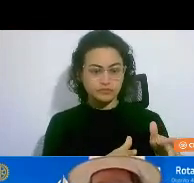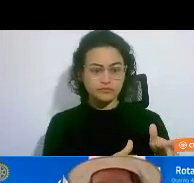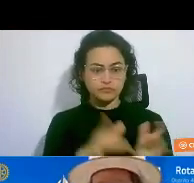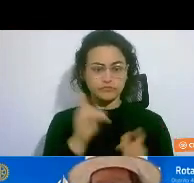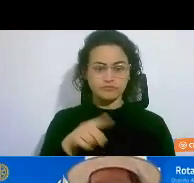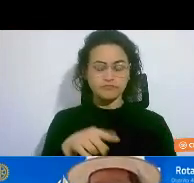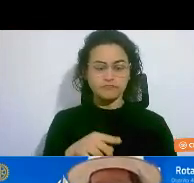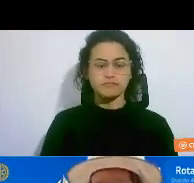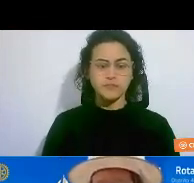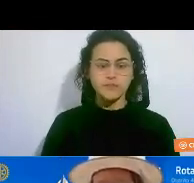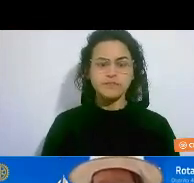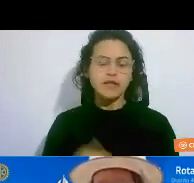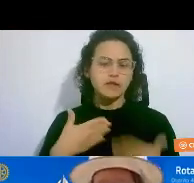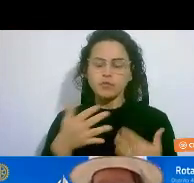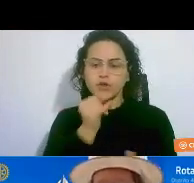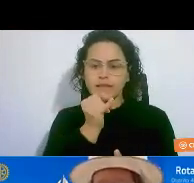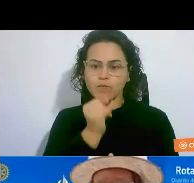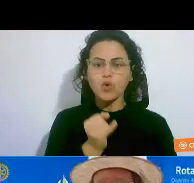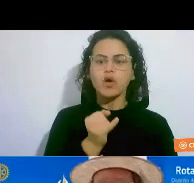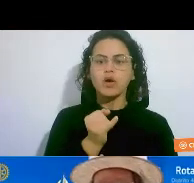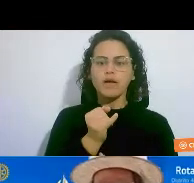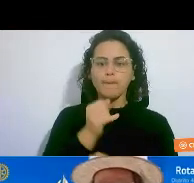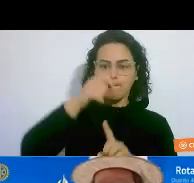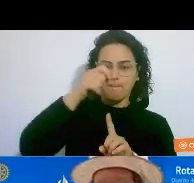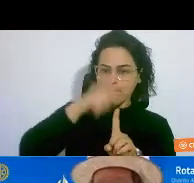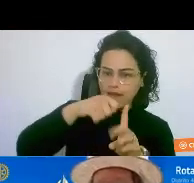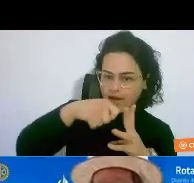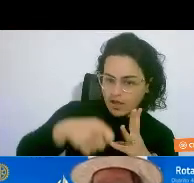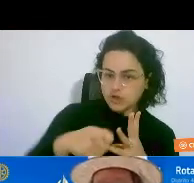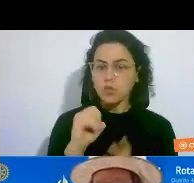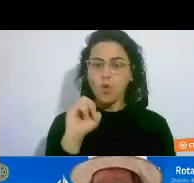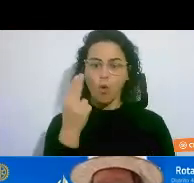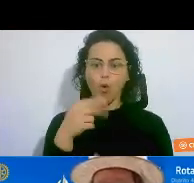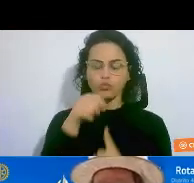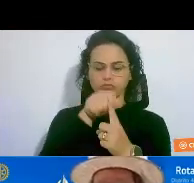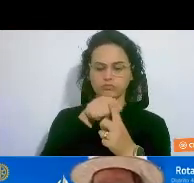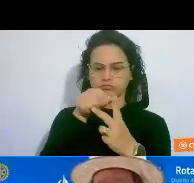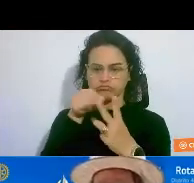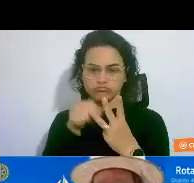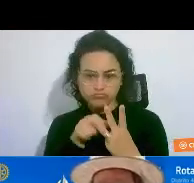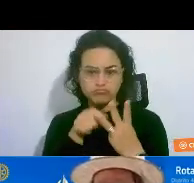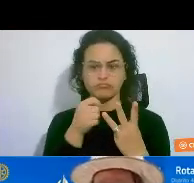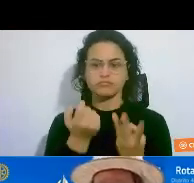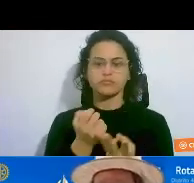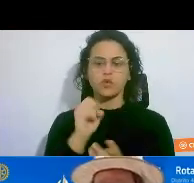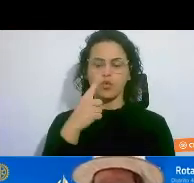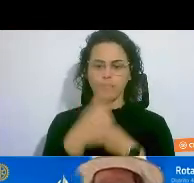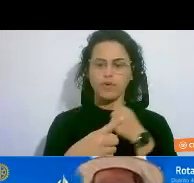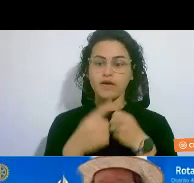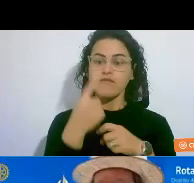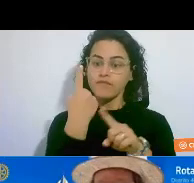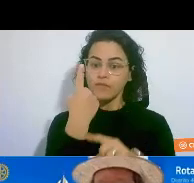ou semestral, ou uma doação só por ano. Se você fizer essa doação, você está enquadrado na Sociedade Paul